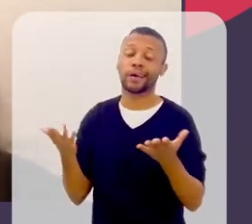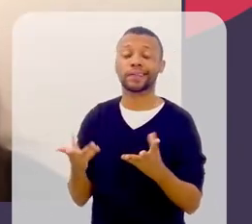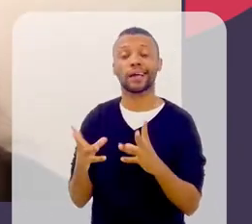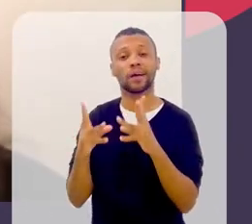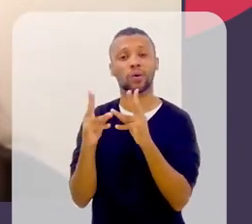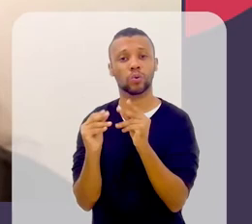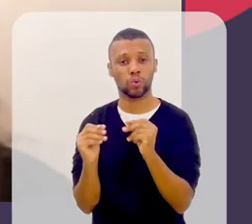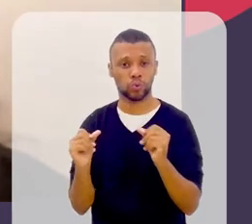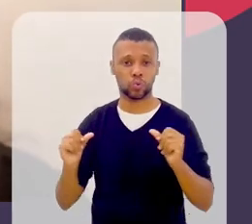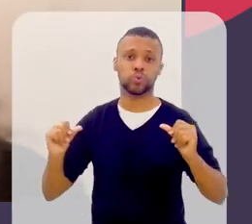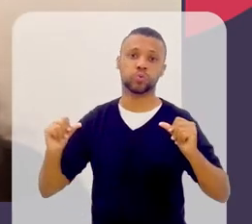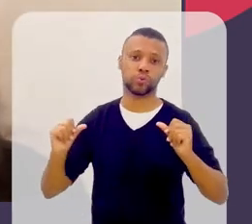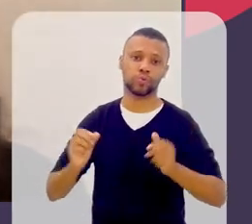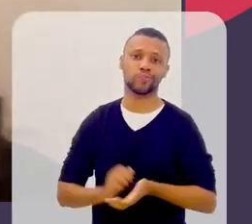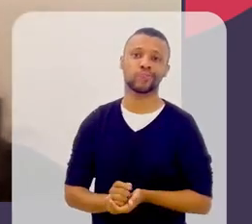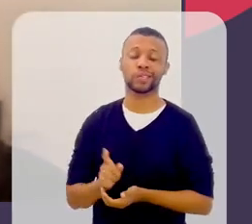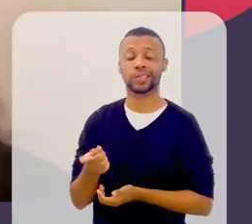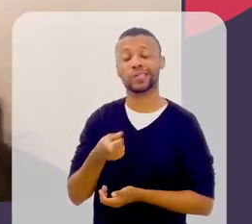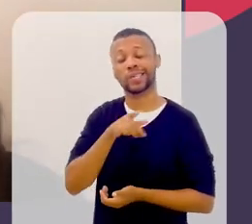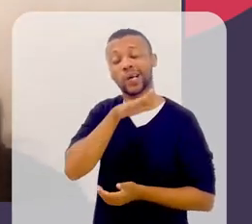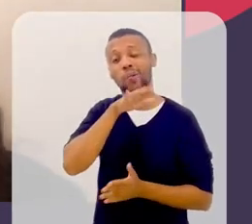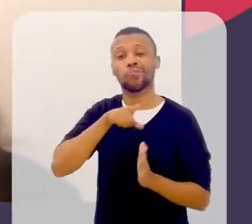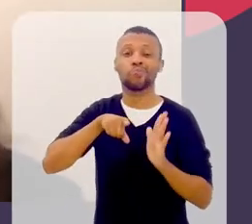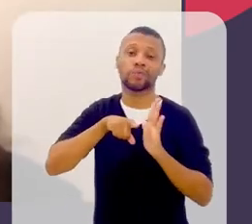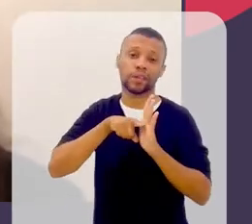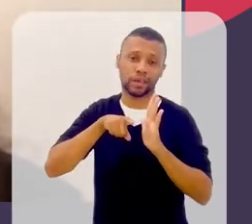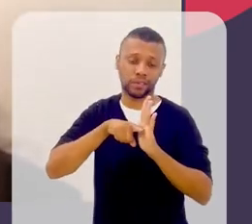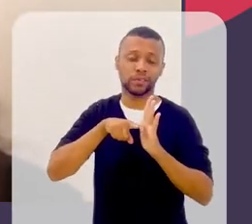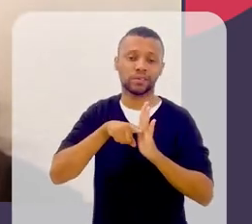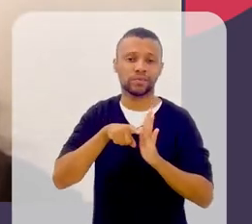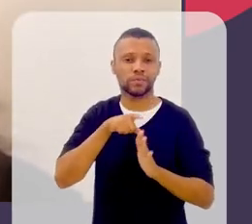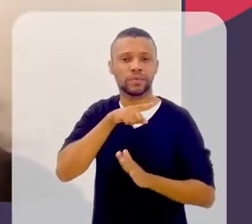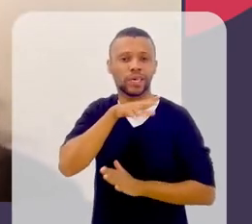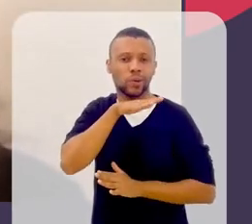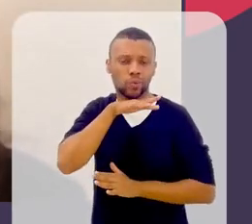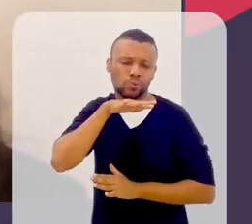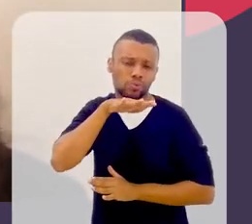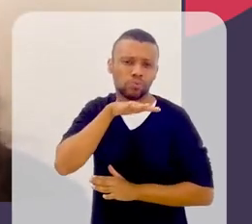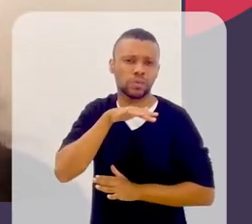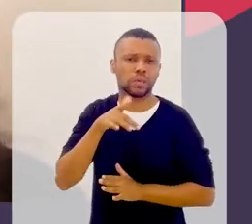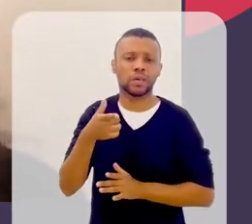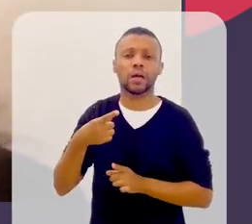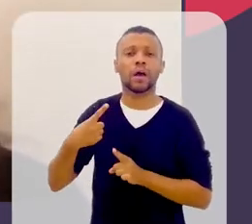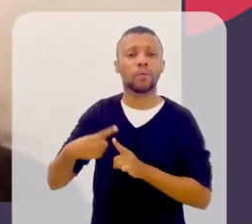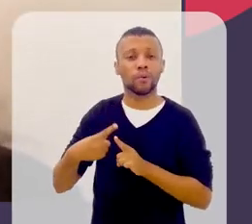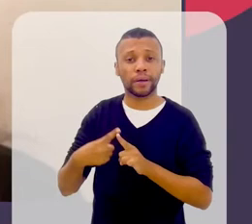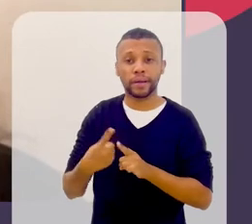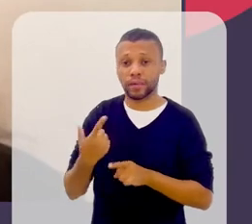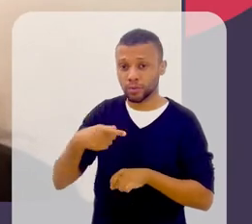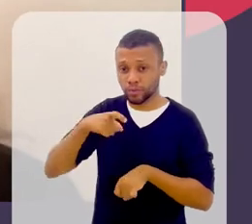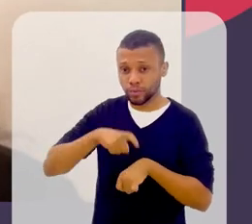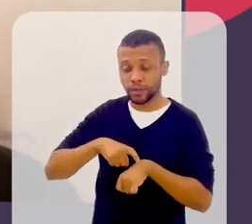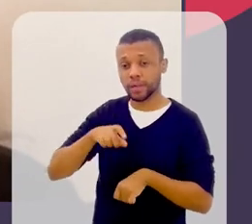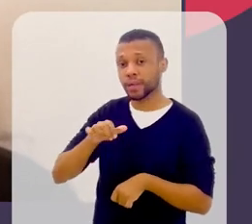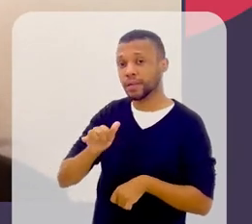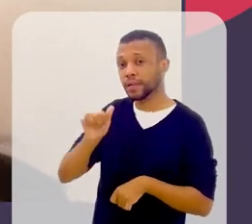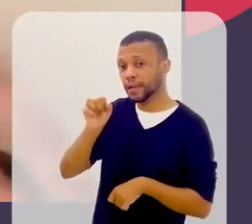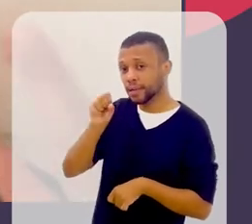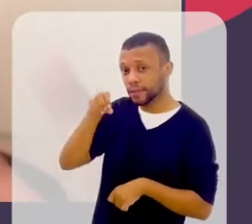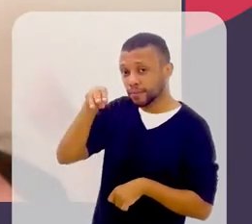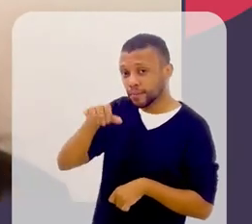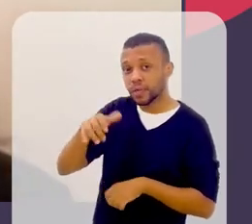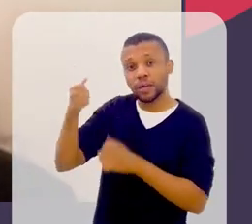agora ela está esvaziada. E isso é muito ruim, porque quando a Yasmin fala